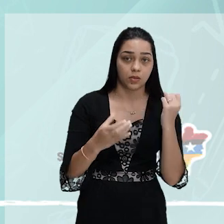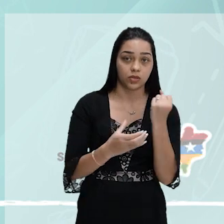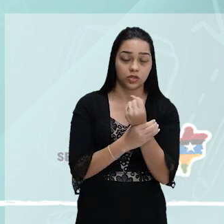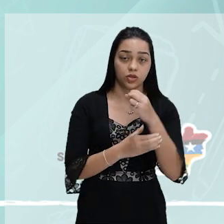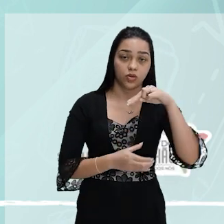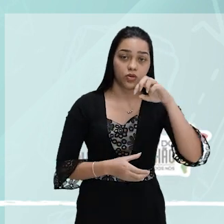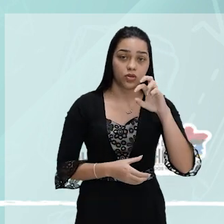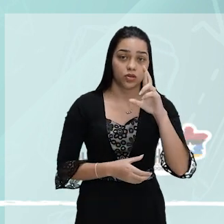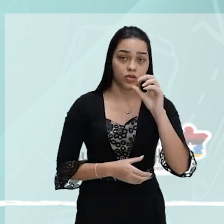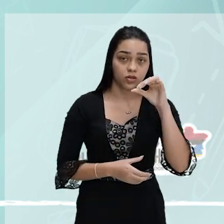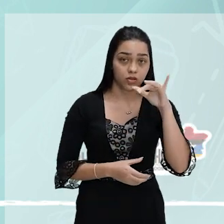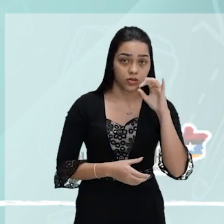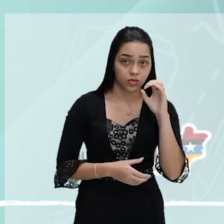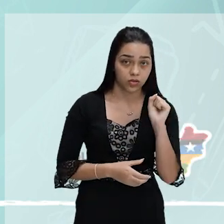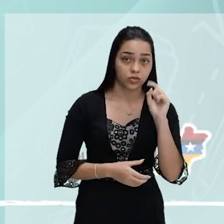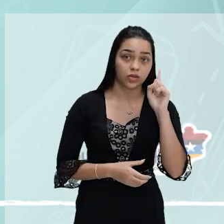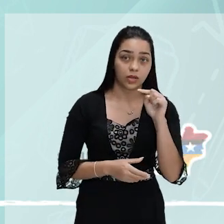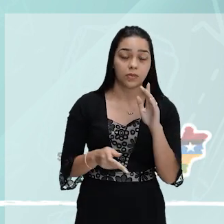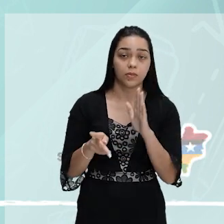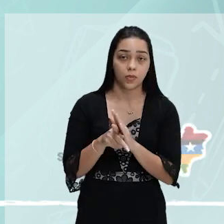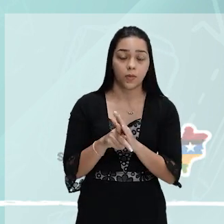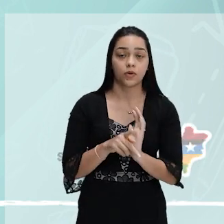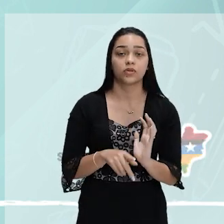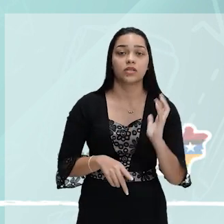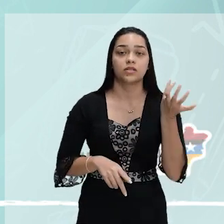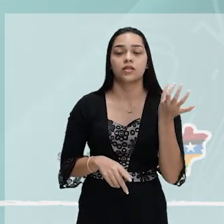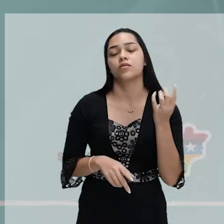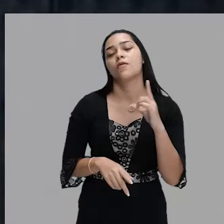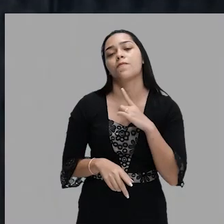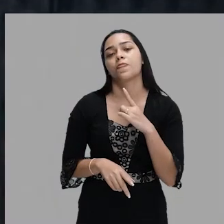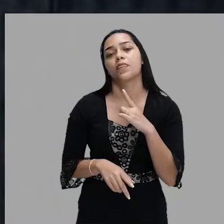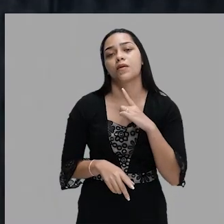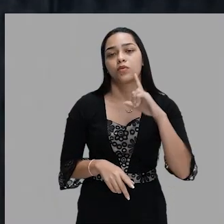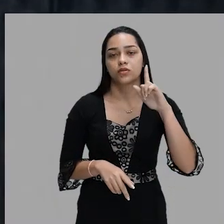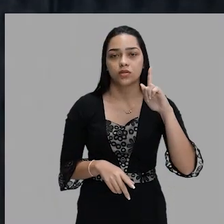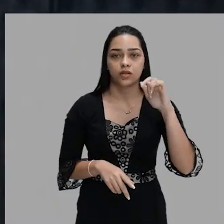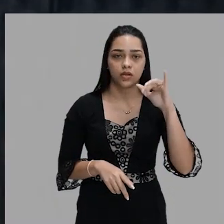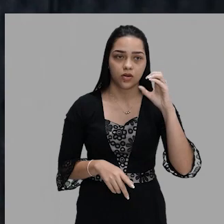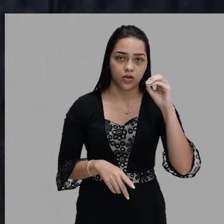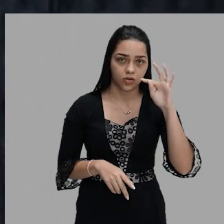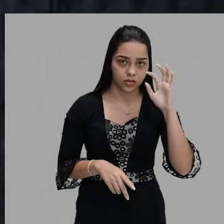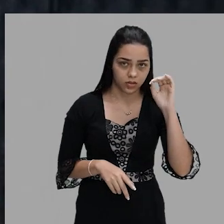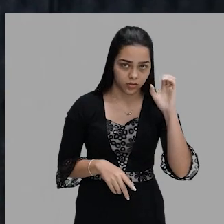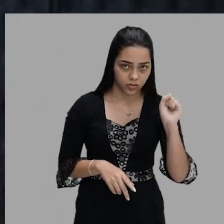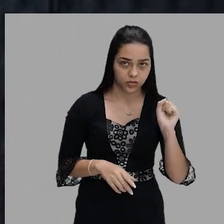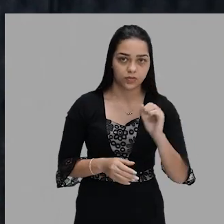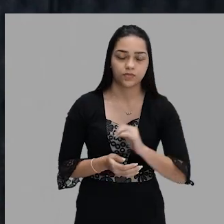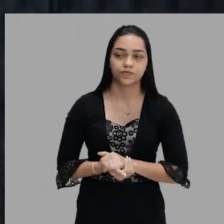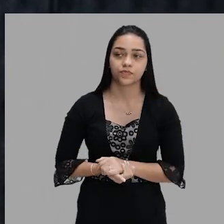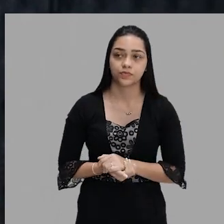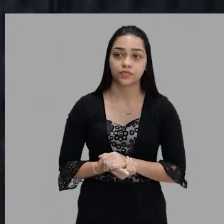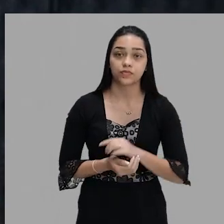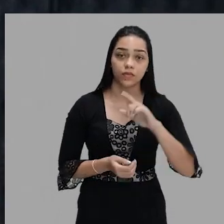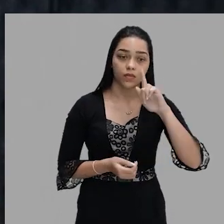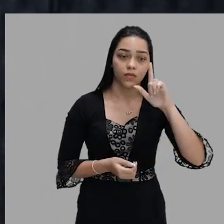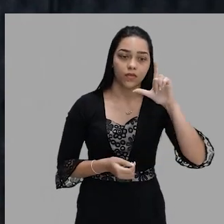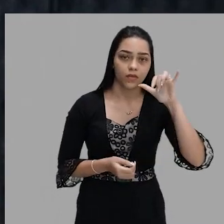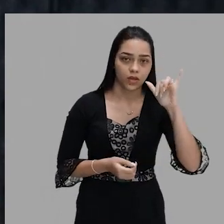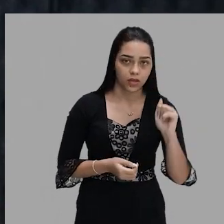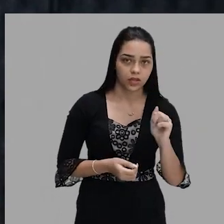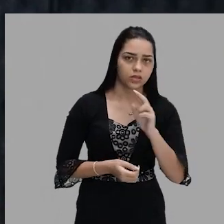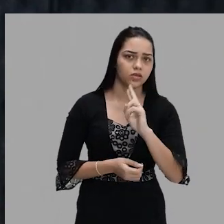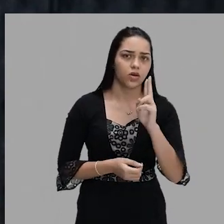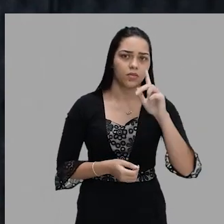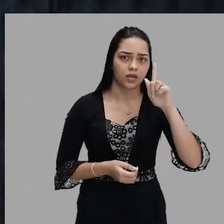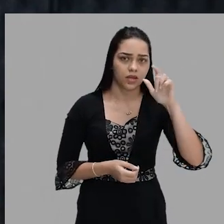os neurônios. E esse aparato celular é formado pelos gliócitos, ok? A glia, essa